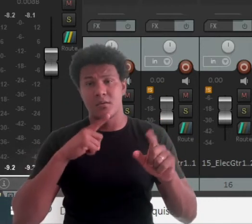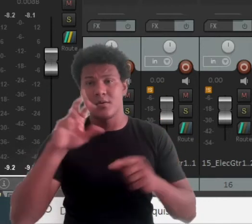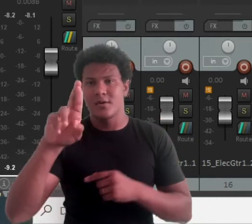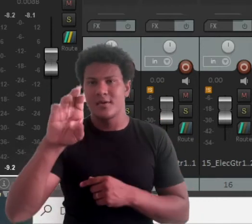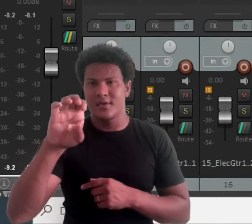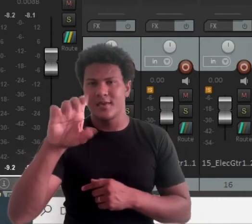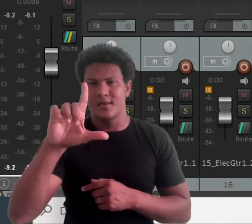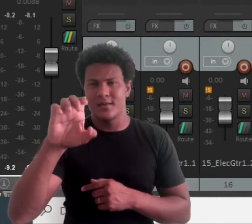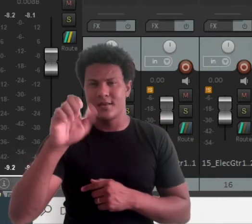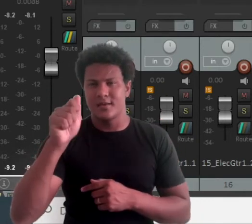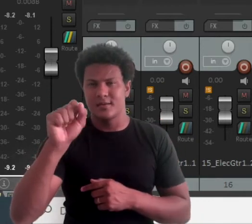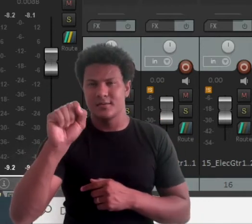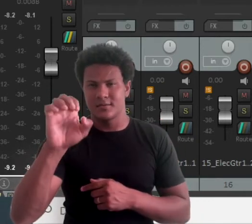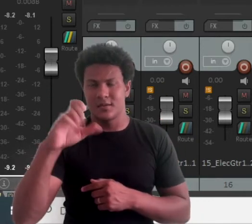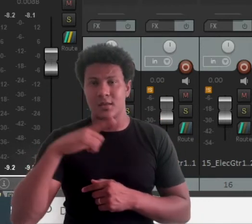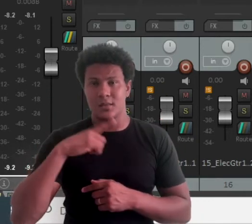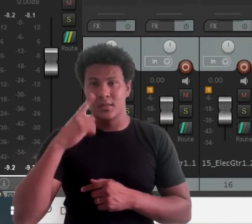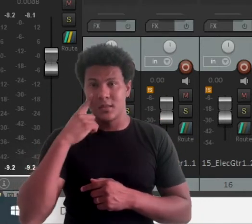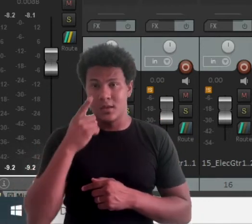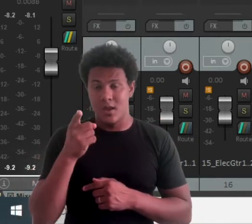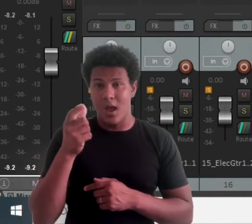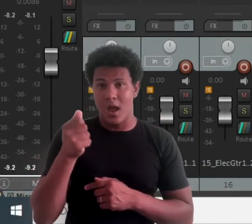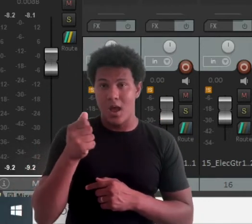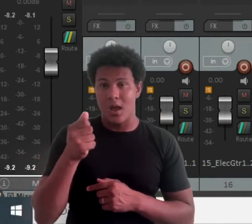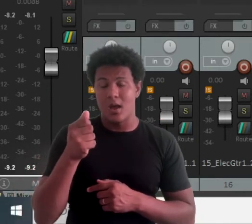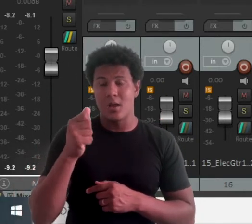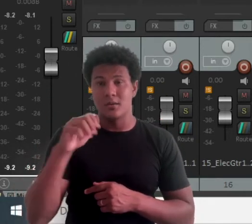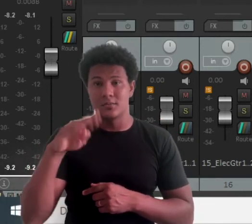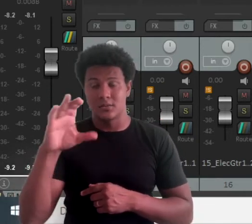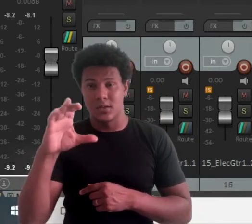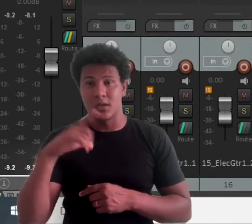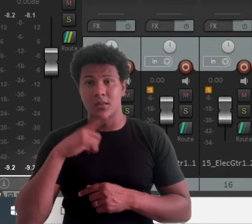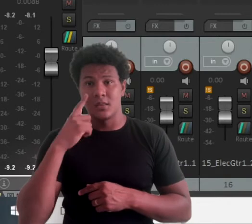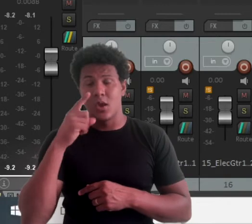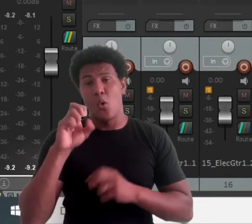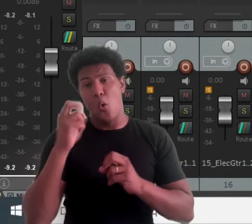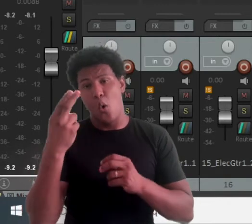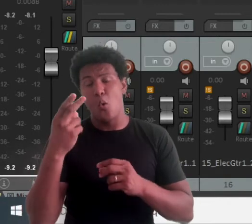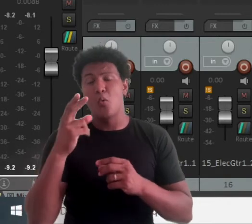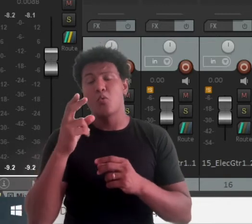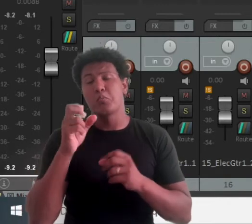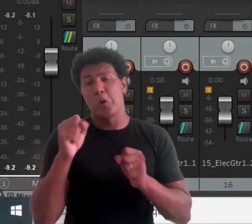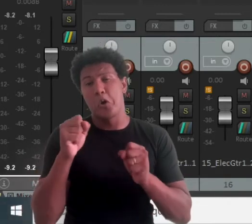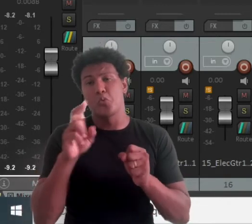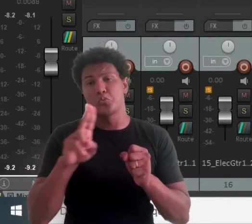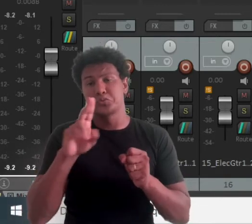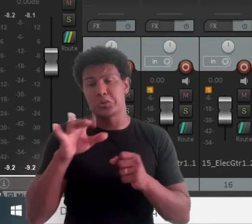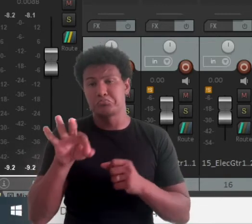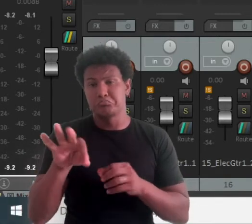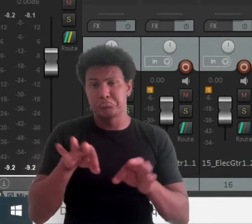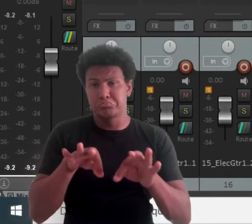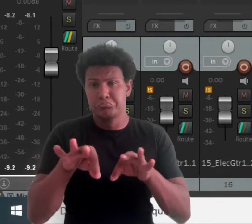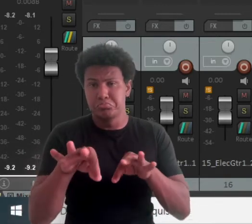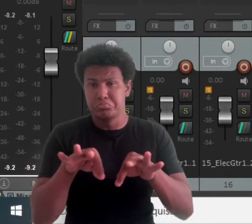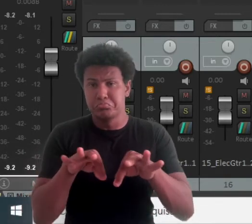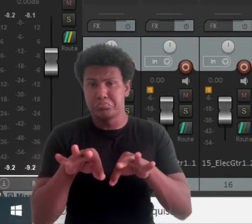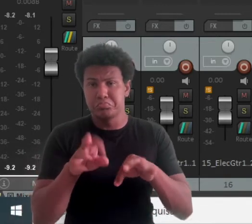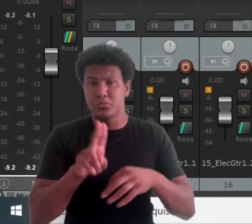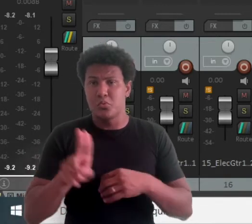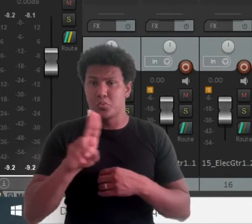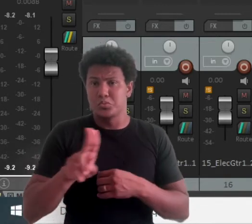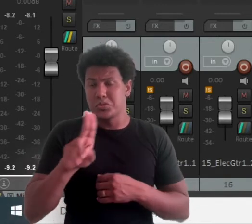aqui, ó, ARC, ou posso usar ela manual também. Beleza? Deixa eu deixar aqui onde